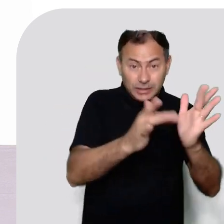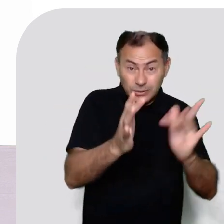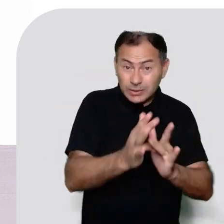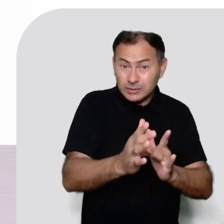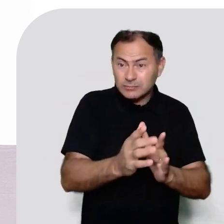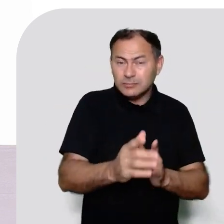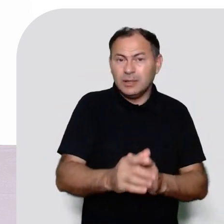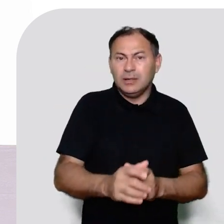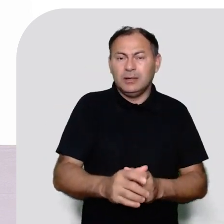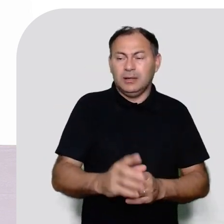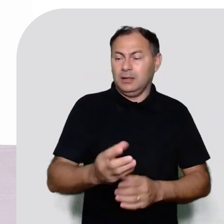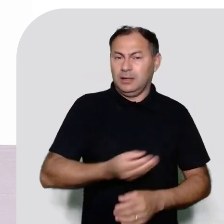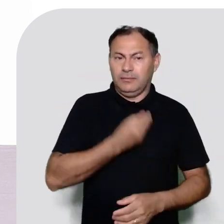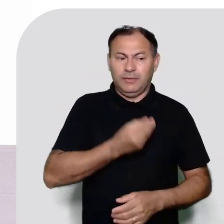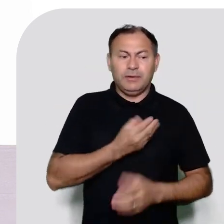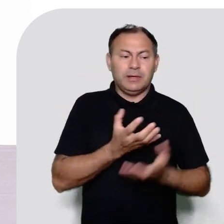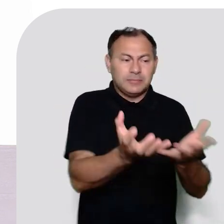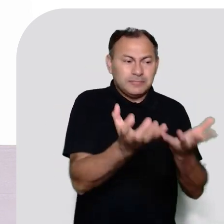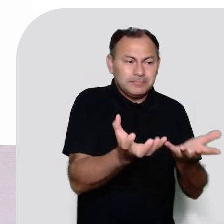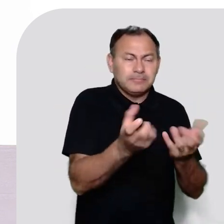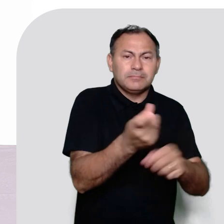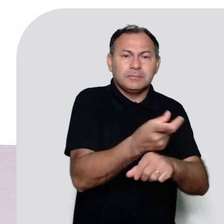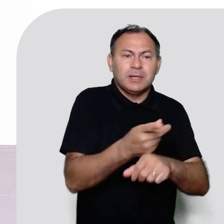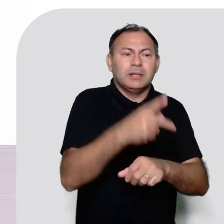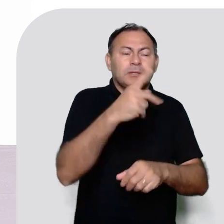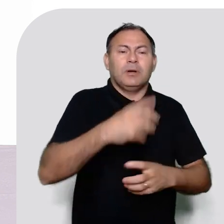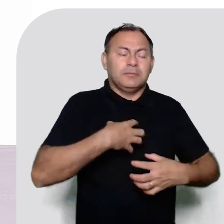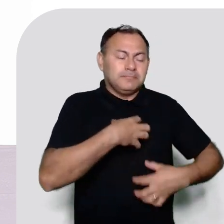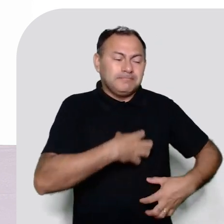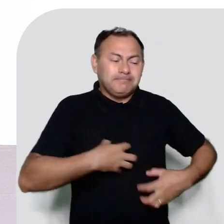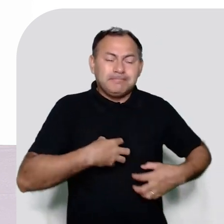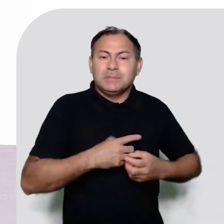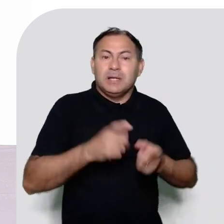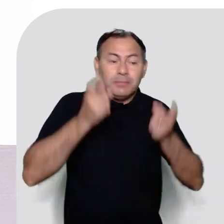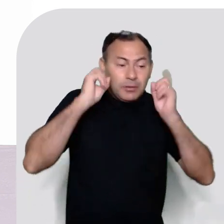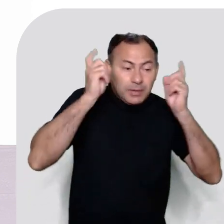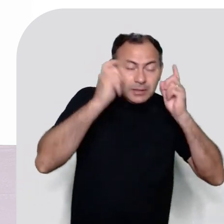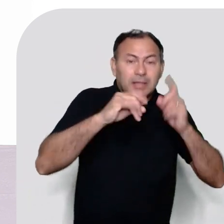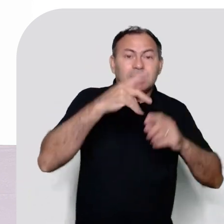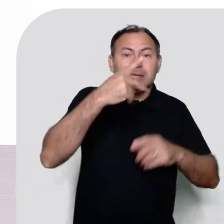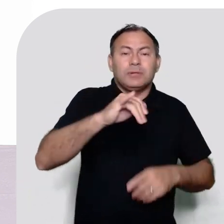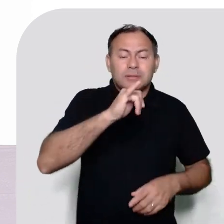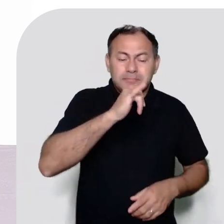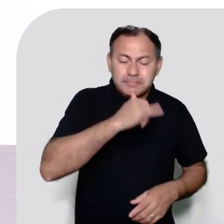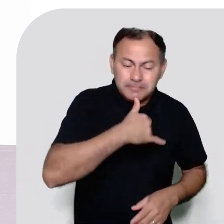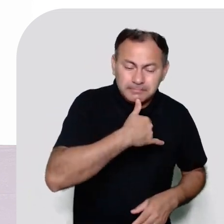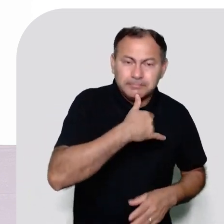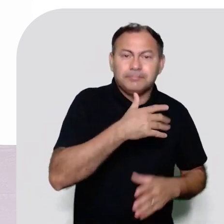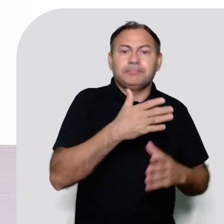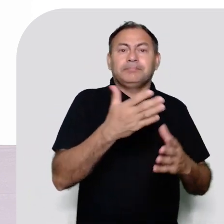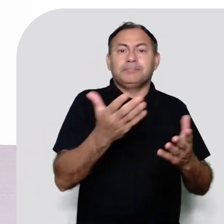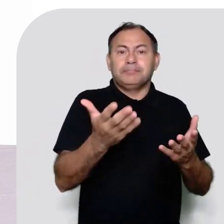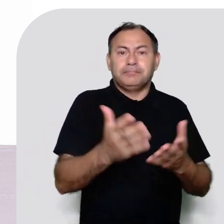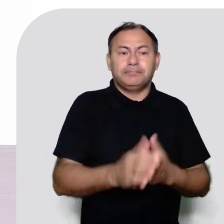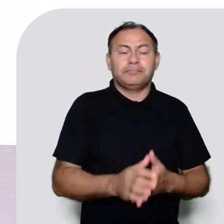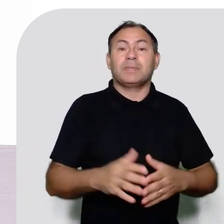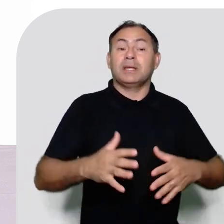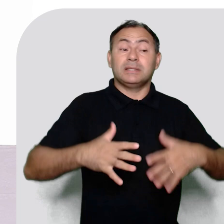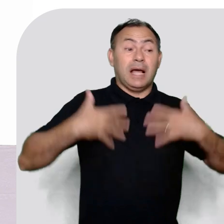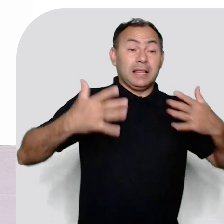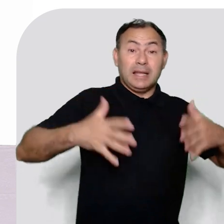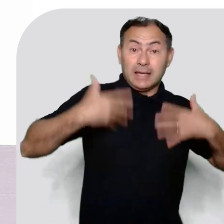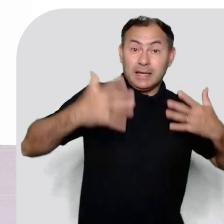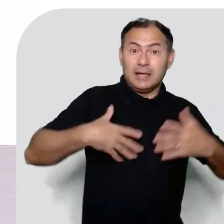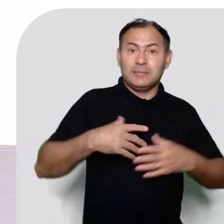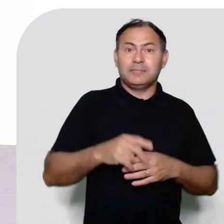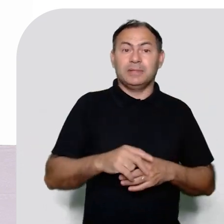Cristo, que vive sua busca, sua angústia, sua tristeza, as